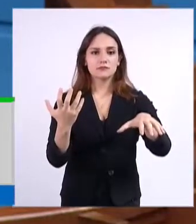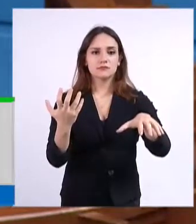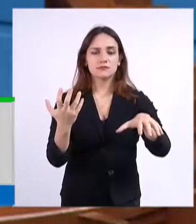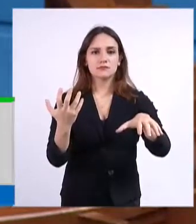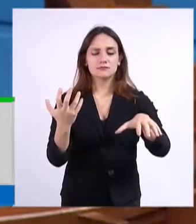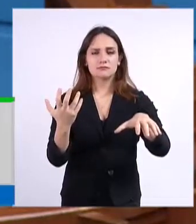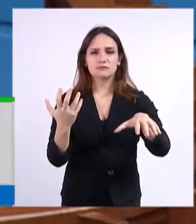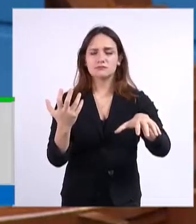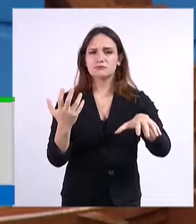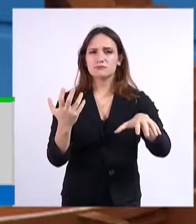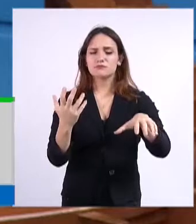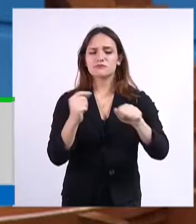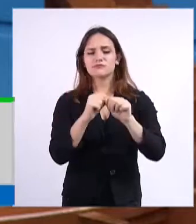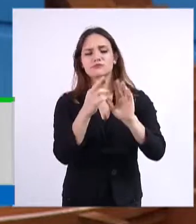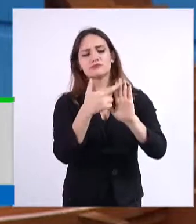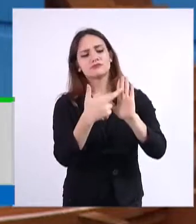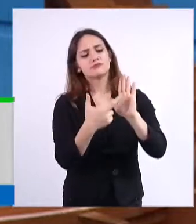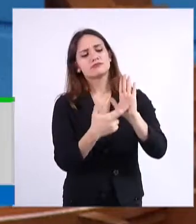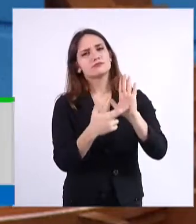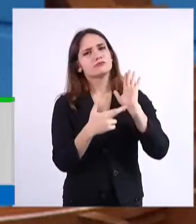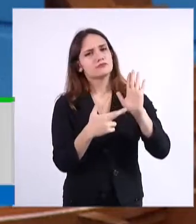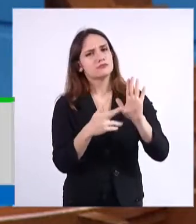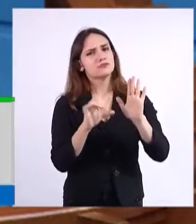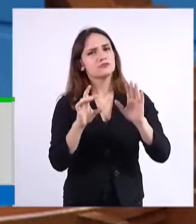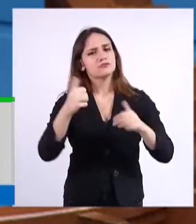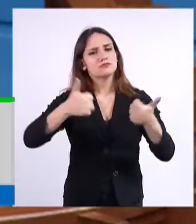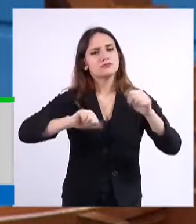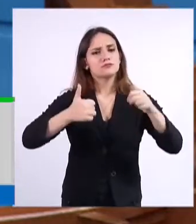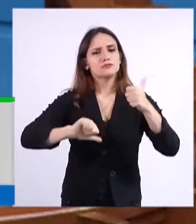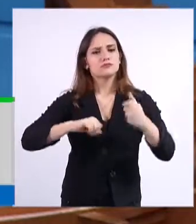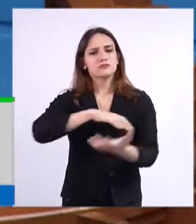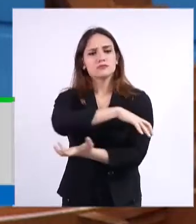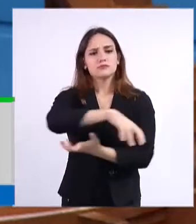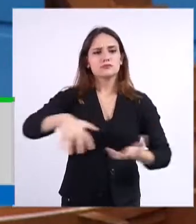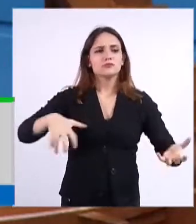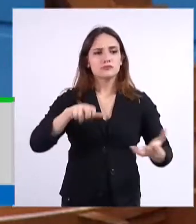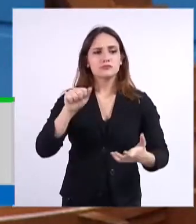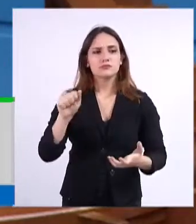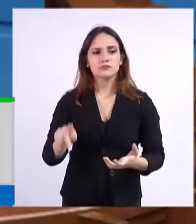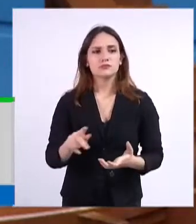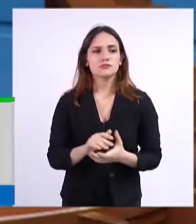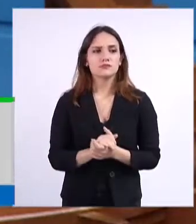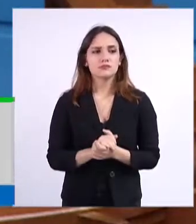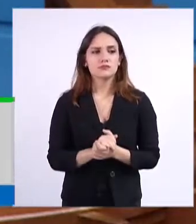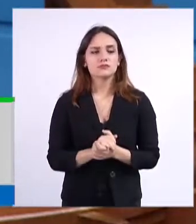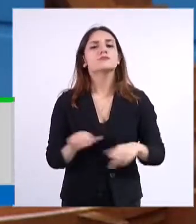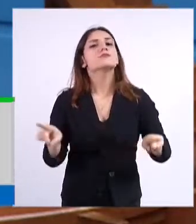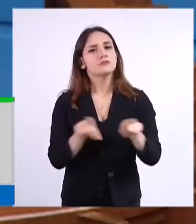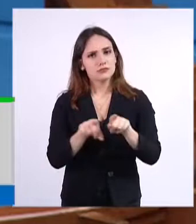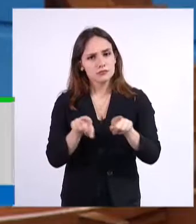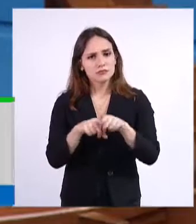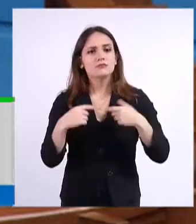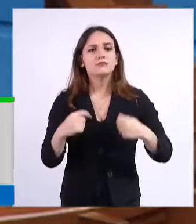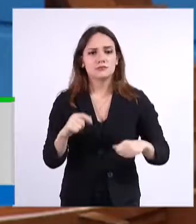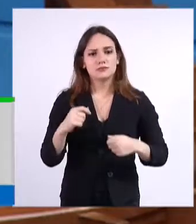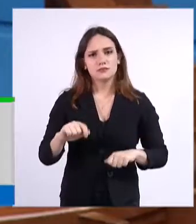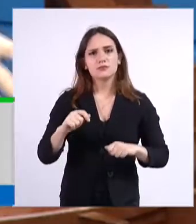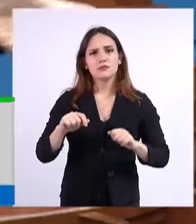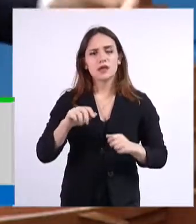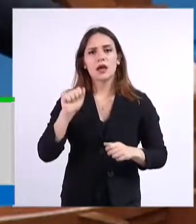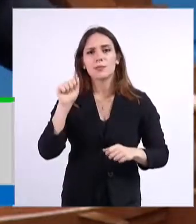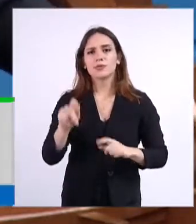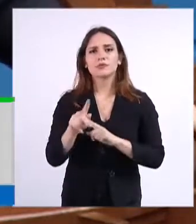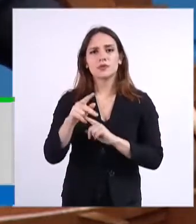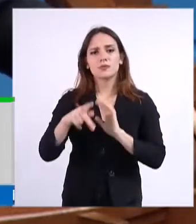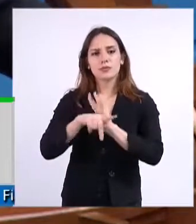fez uma condição, nós só vamos analisar essa reforma da Previdência se vier a reforma também da Previdência dos militares. E aí